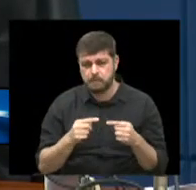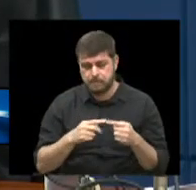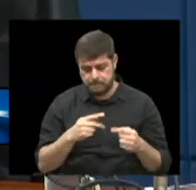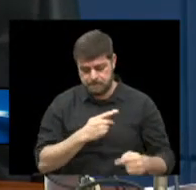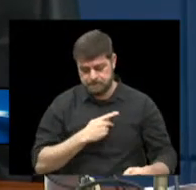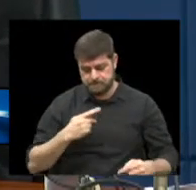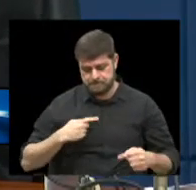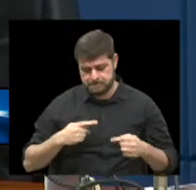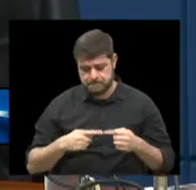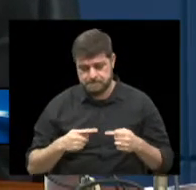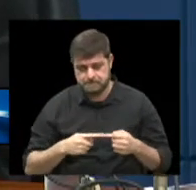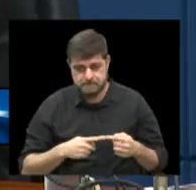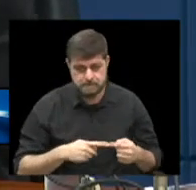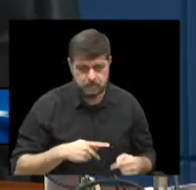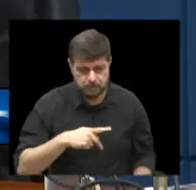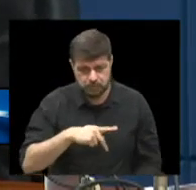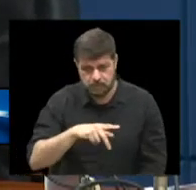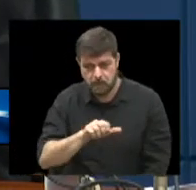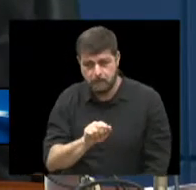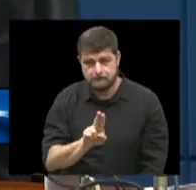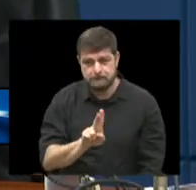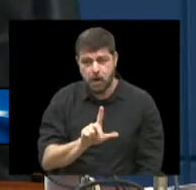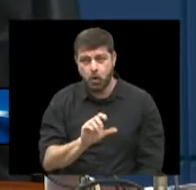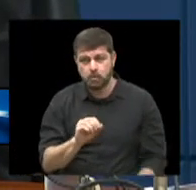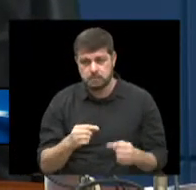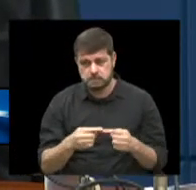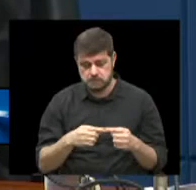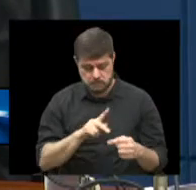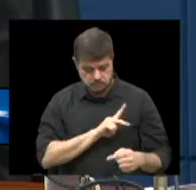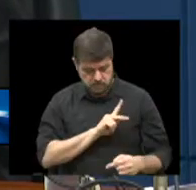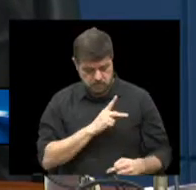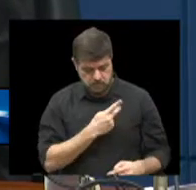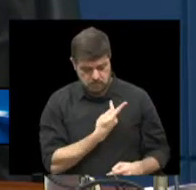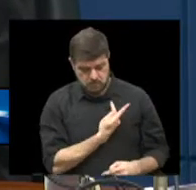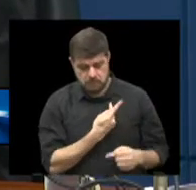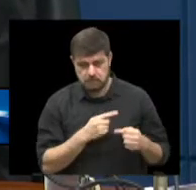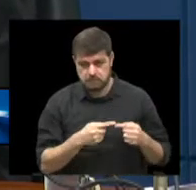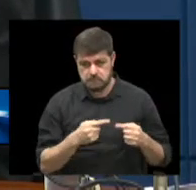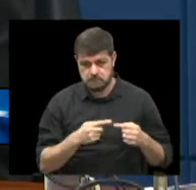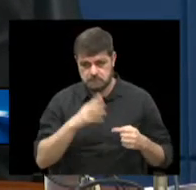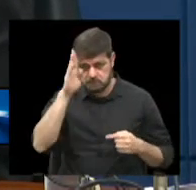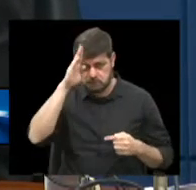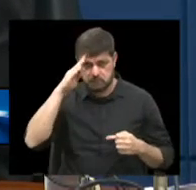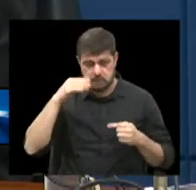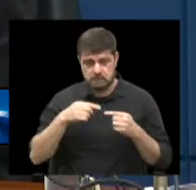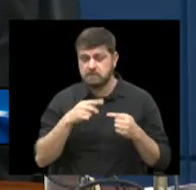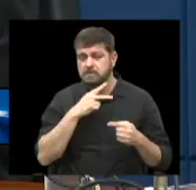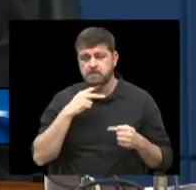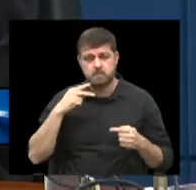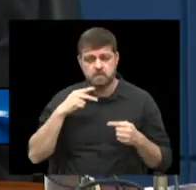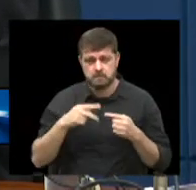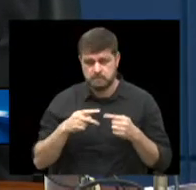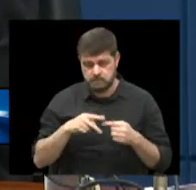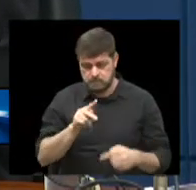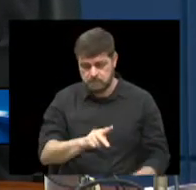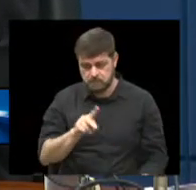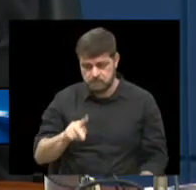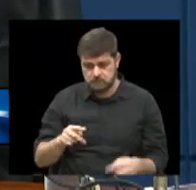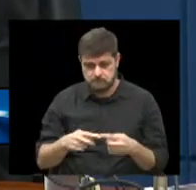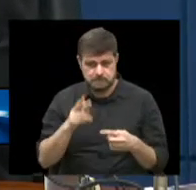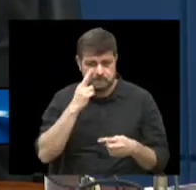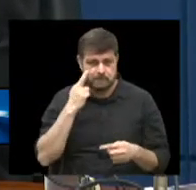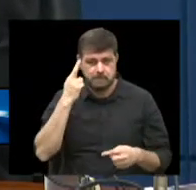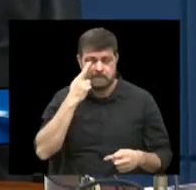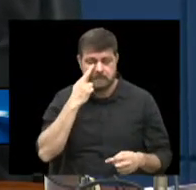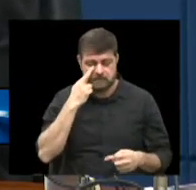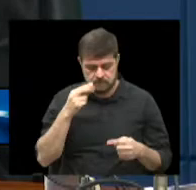Elias Azevedo, sim. Paulo Galtério, sim. Paulo Haddad, sim. Pedro Tourinho, sim. Permínio Monteiro, sim. Professor Alberto, sim. Rafa